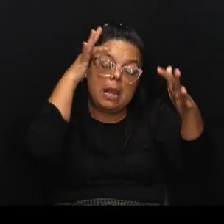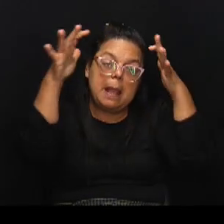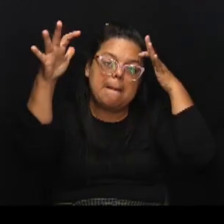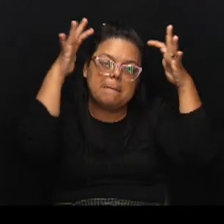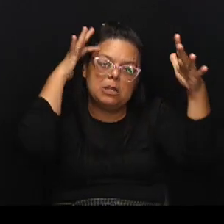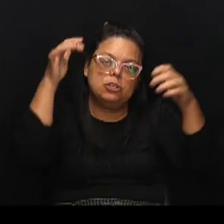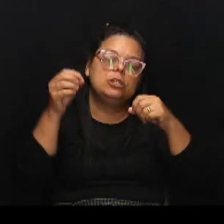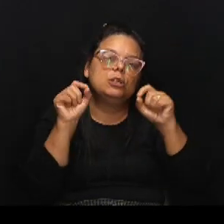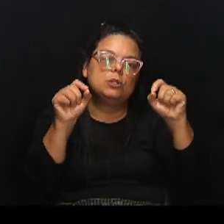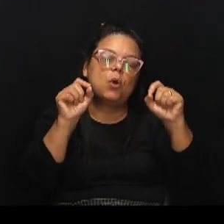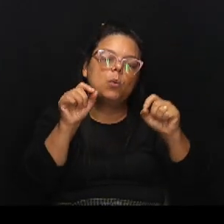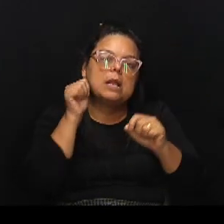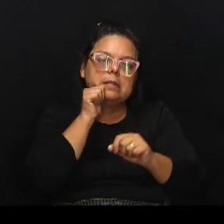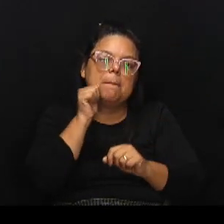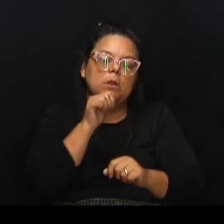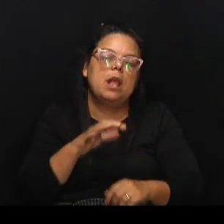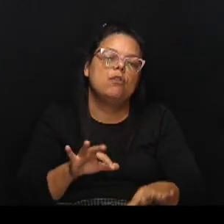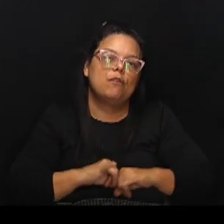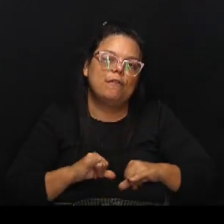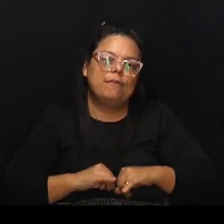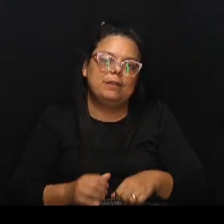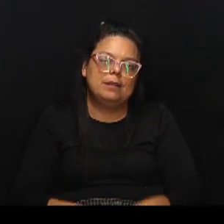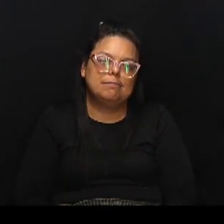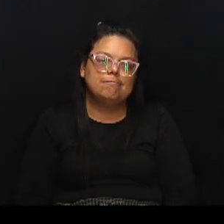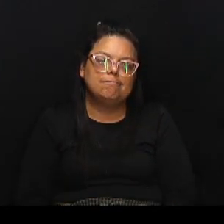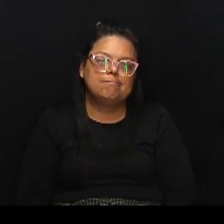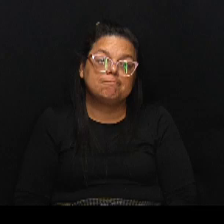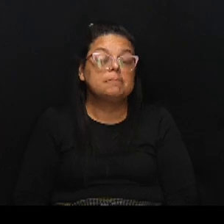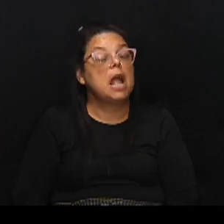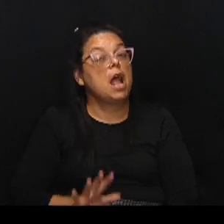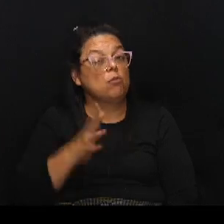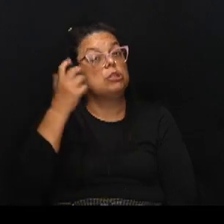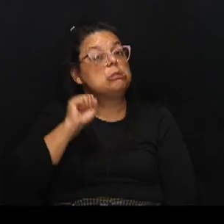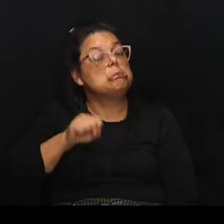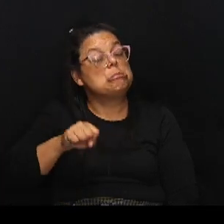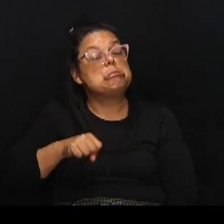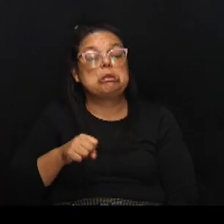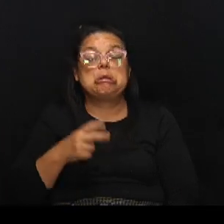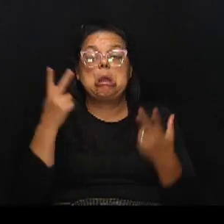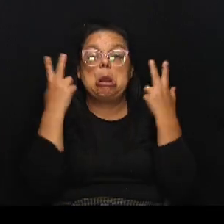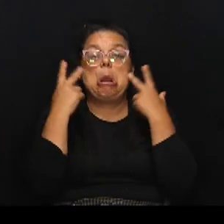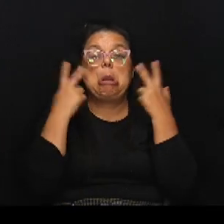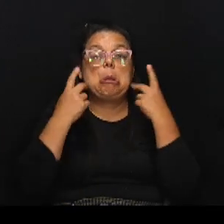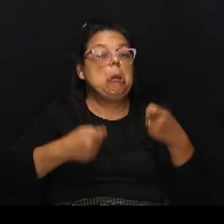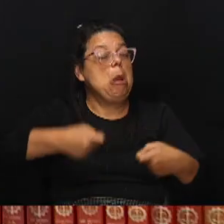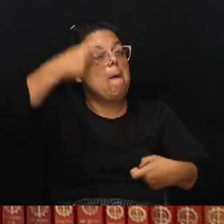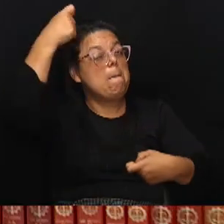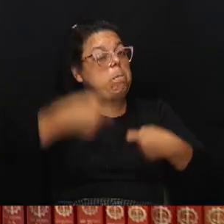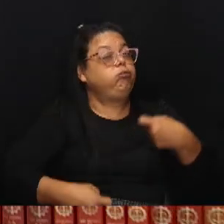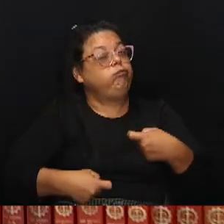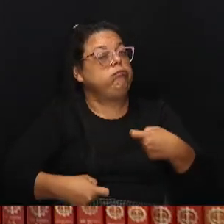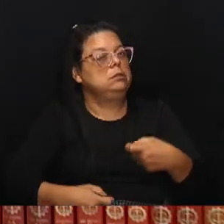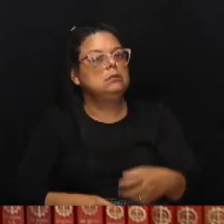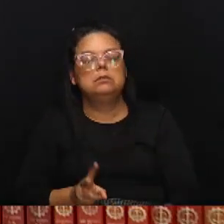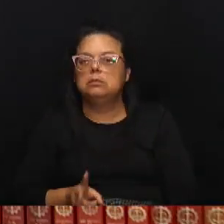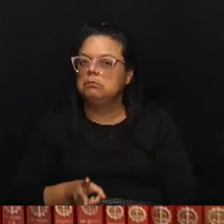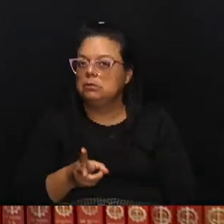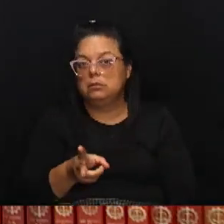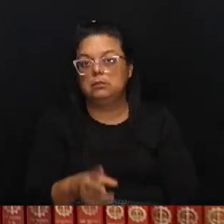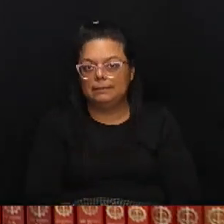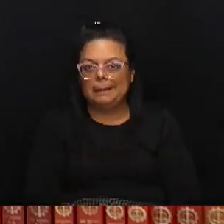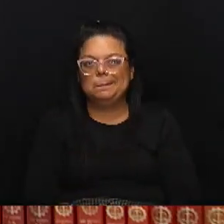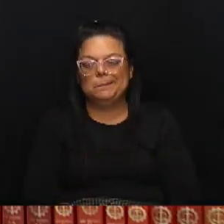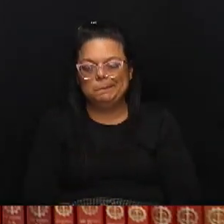era submetida. Nessa época os estupros eram muito comuns e muito naturalizados. Fechava-se os